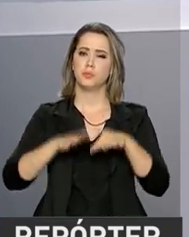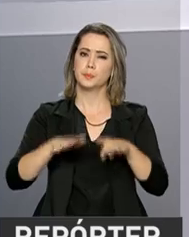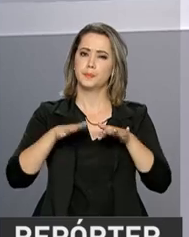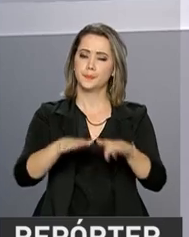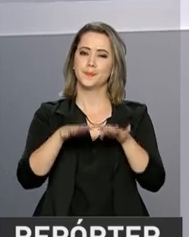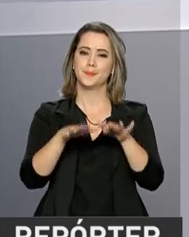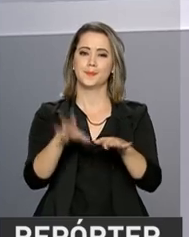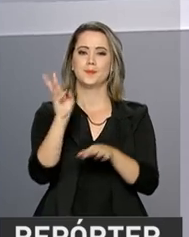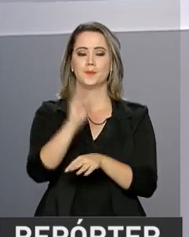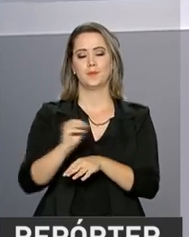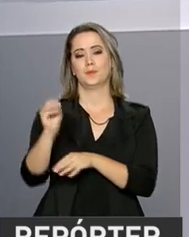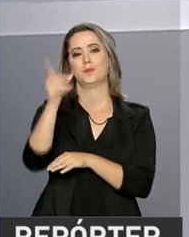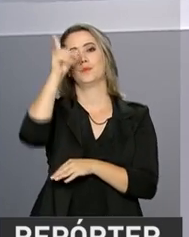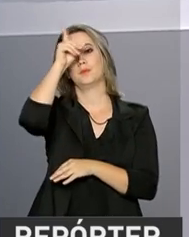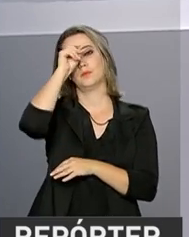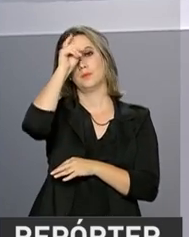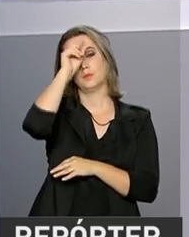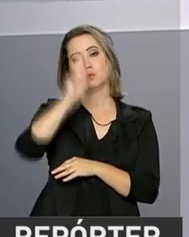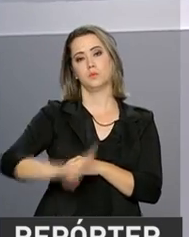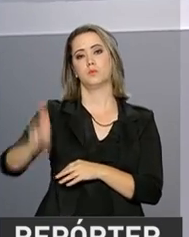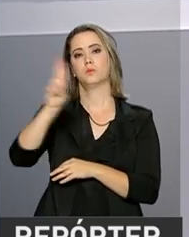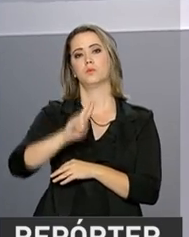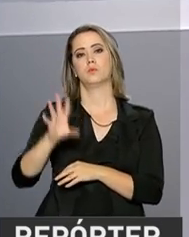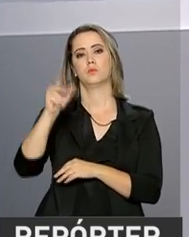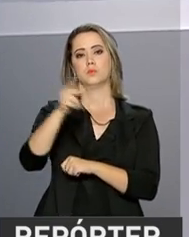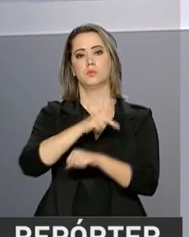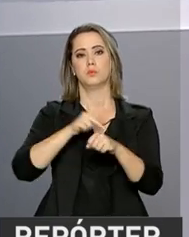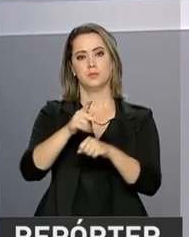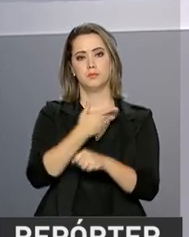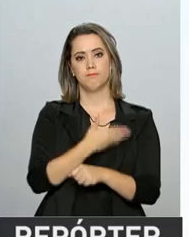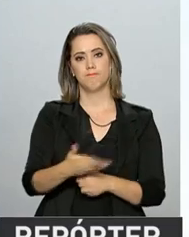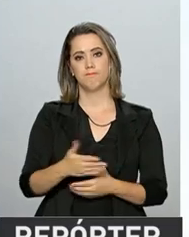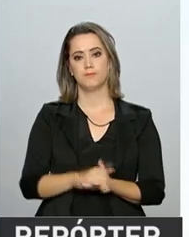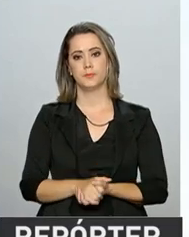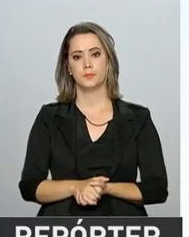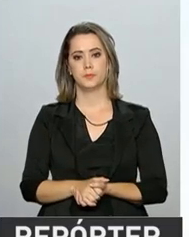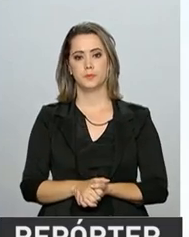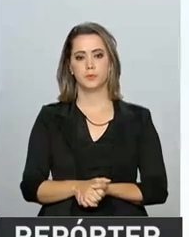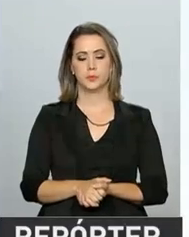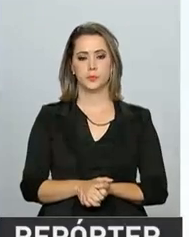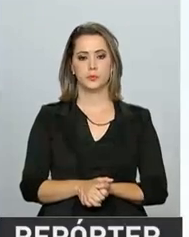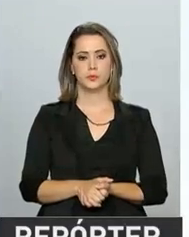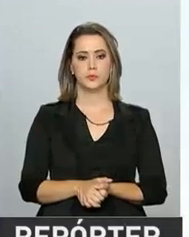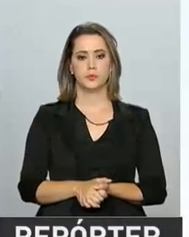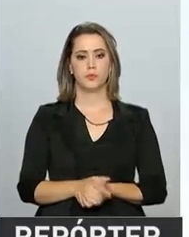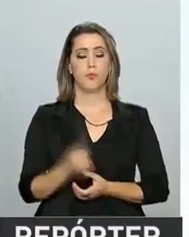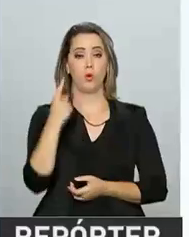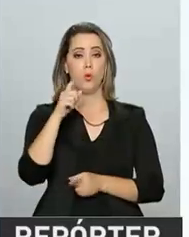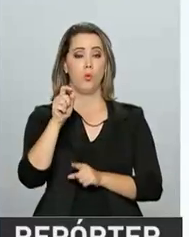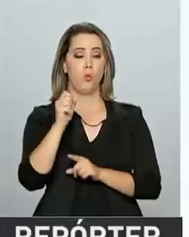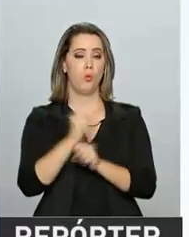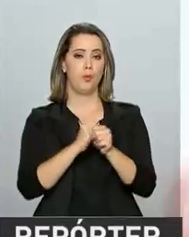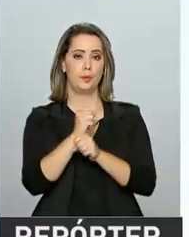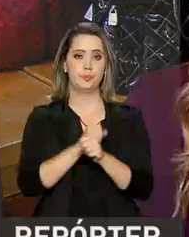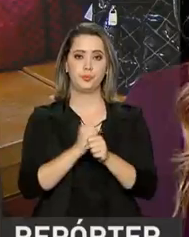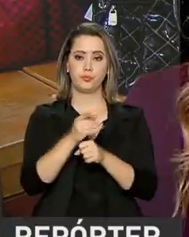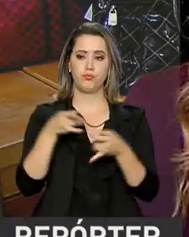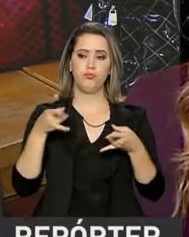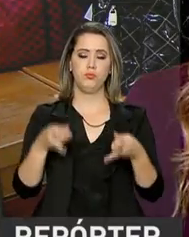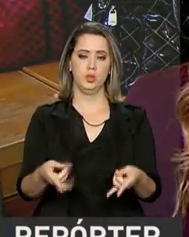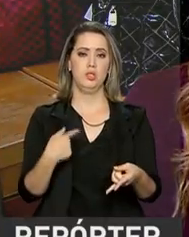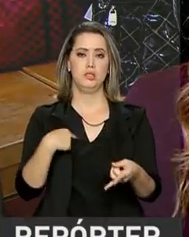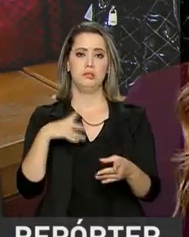no atendimento dos hospitais universitários de todo o país há pouco mais de um ano durante uma internação